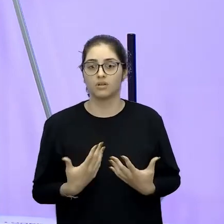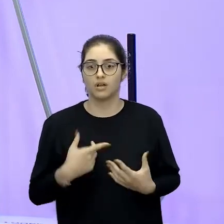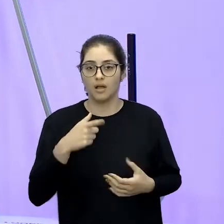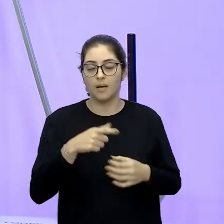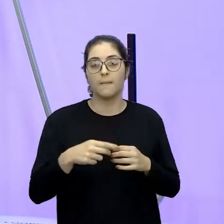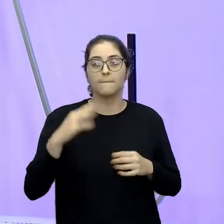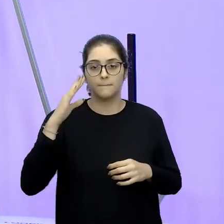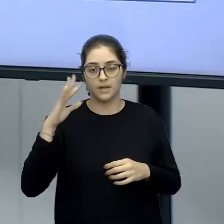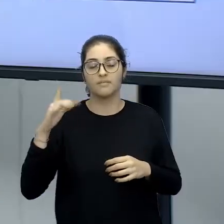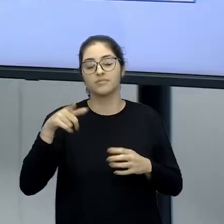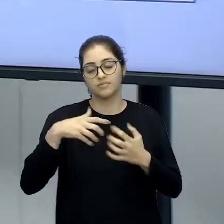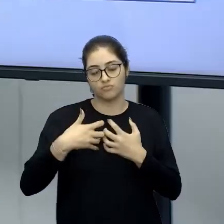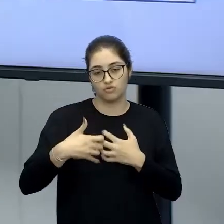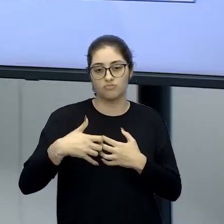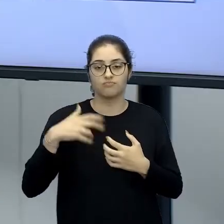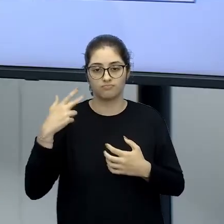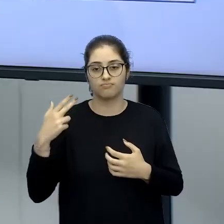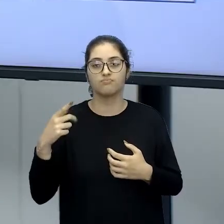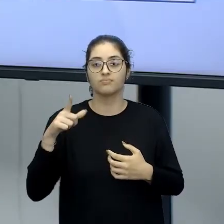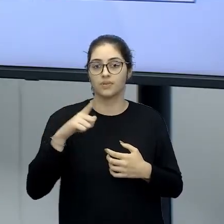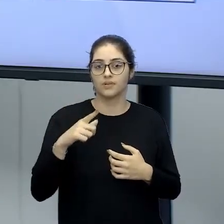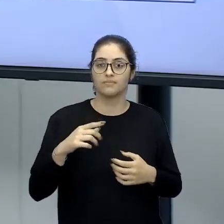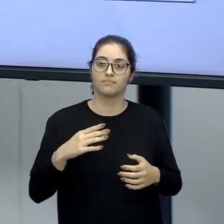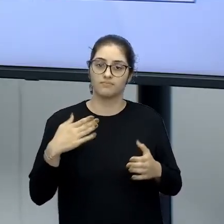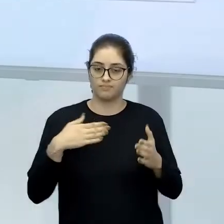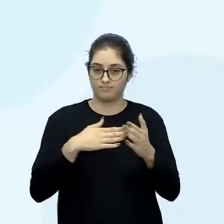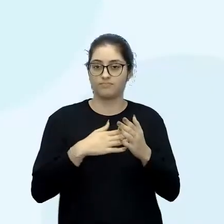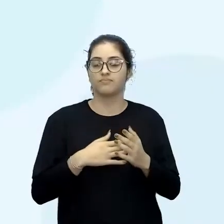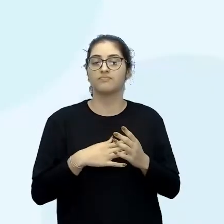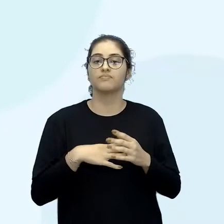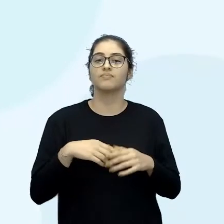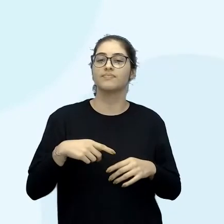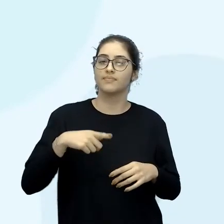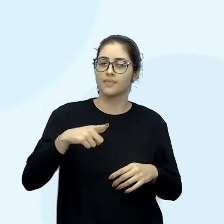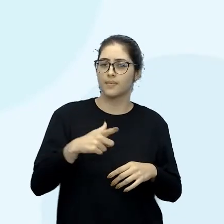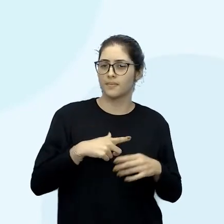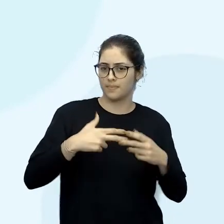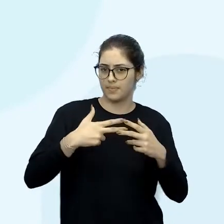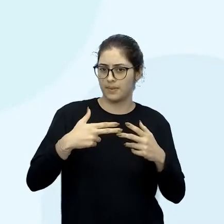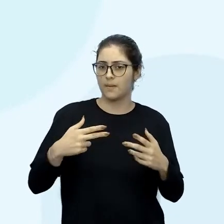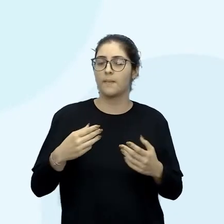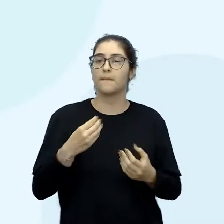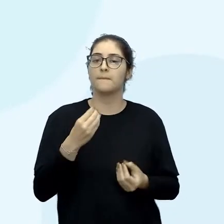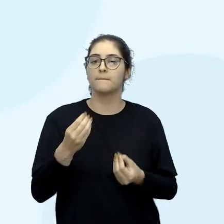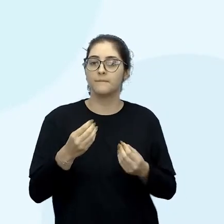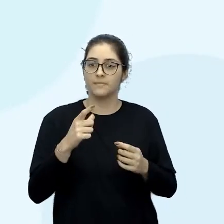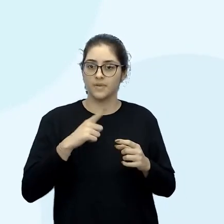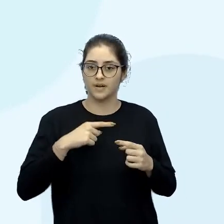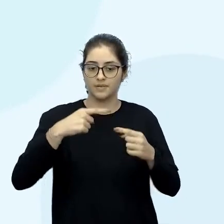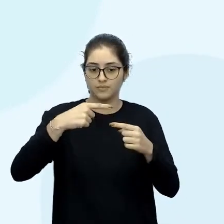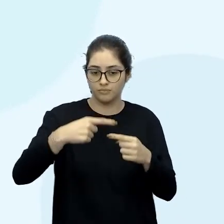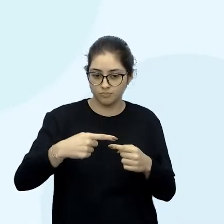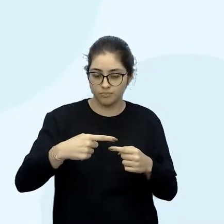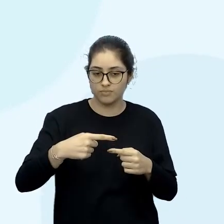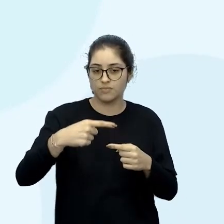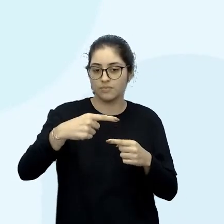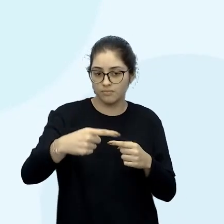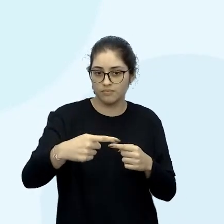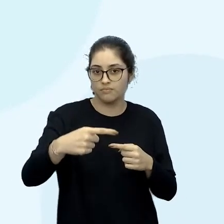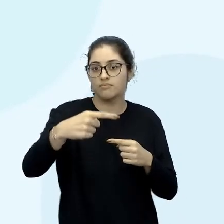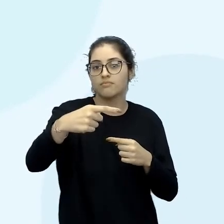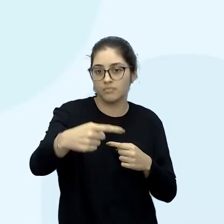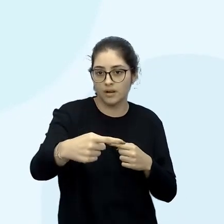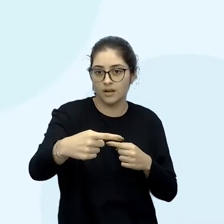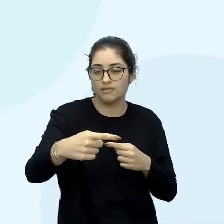dentro desses sonhos, né, Pro? Exato. Aí tem o prazo que ele acabou de falar. Curto prazo, médio prazo e longo